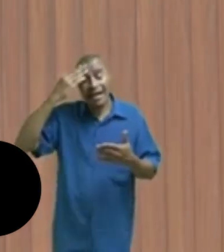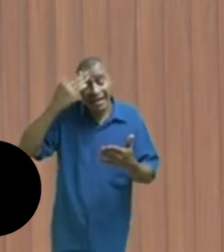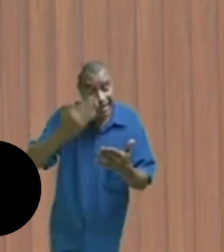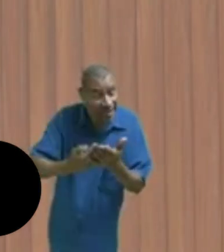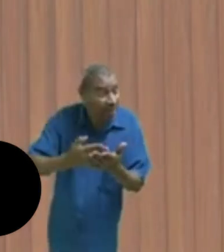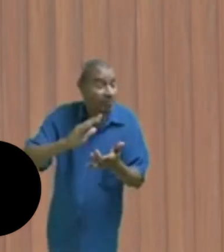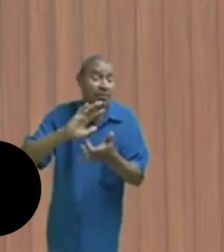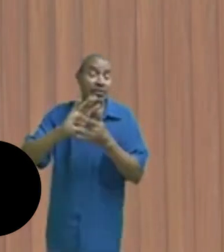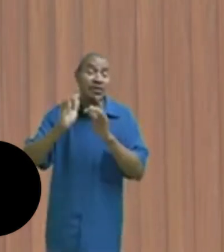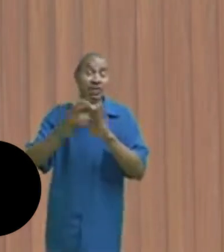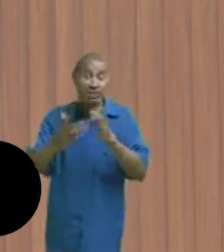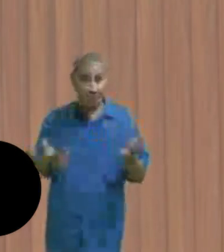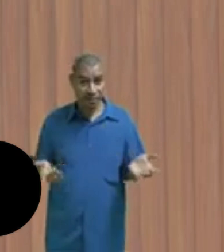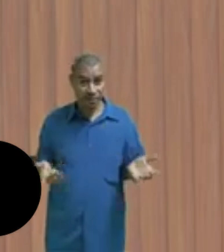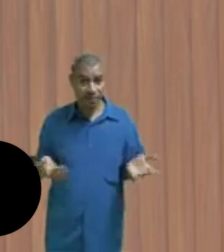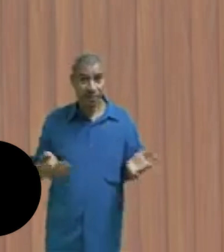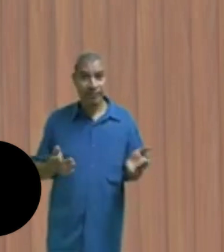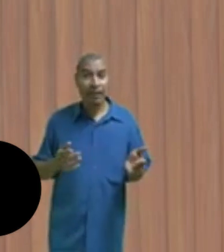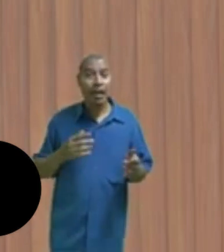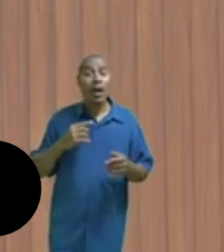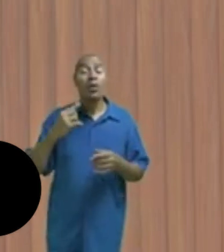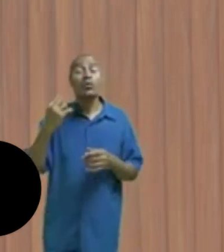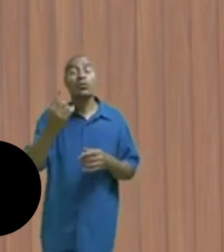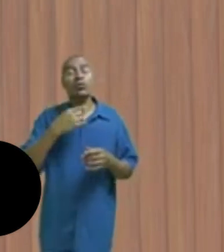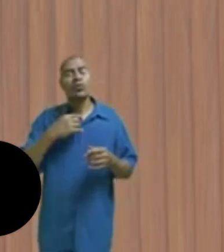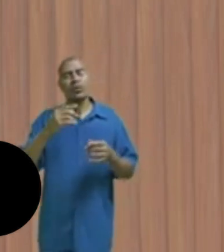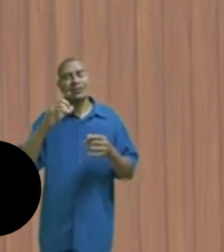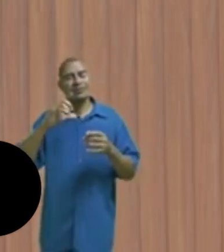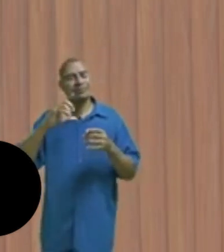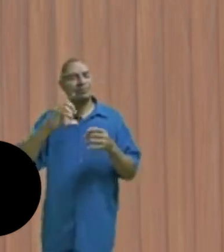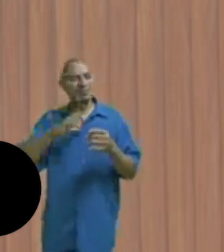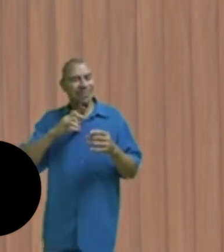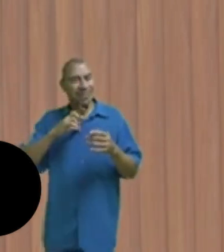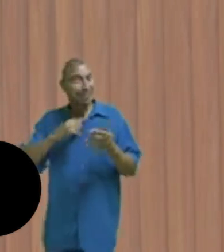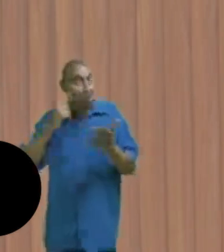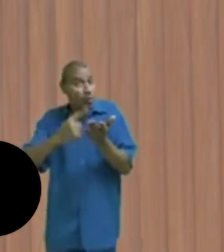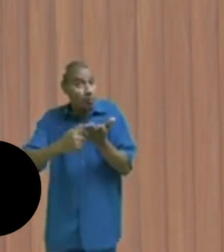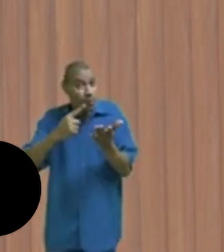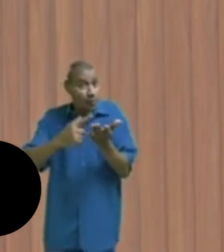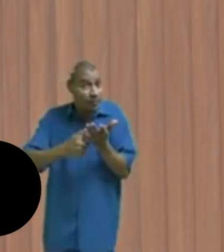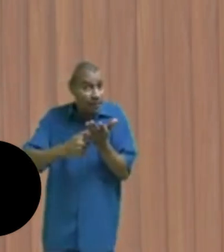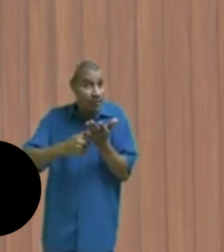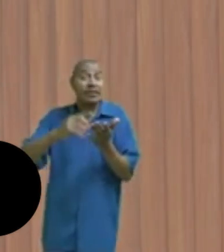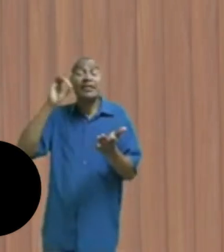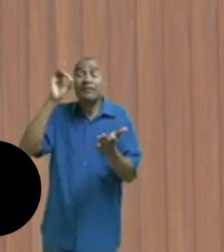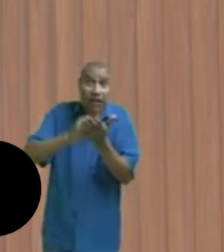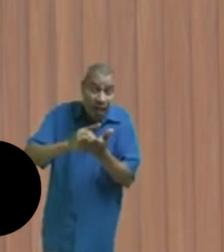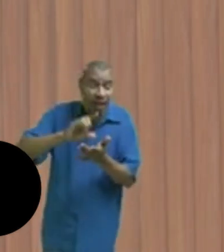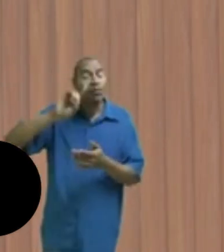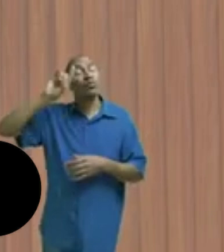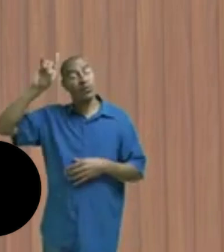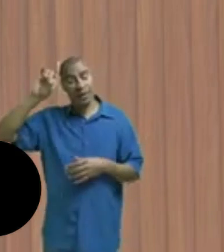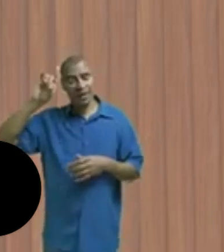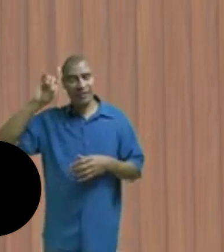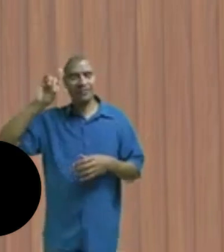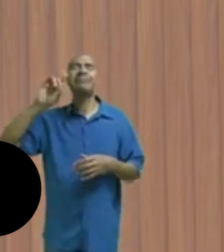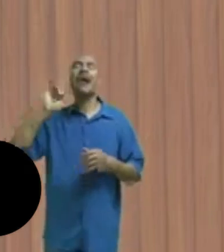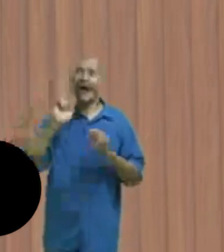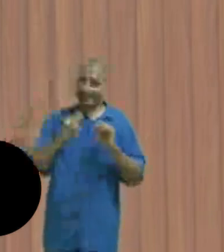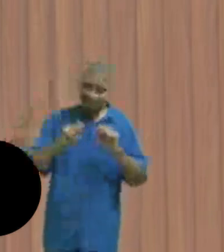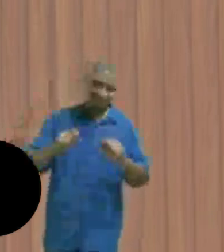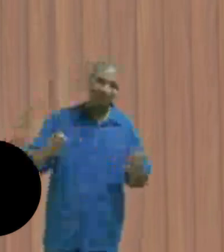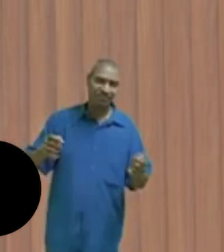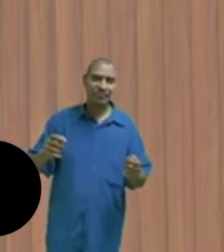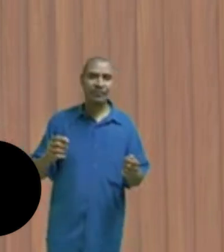disso. Só podemos encontrar o Senhor se tivermos primeiro um encontro com Cristo.